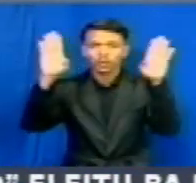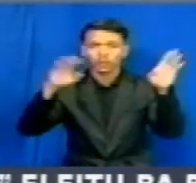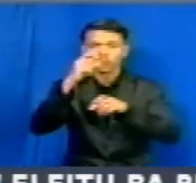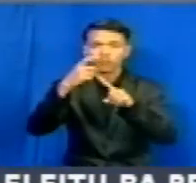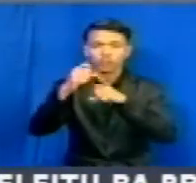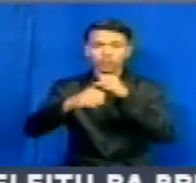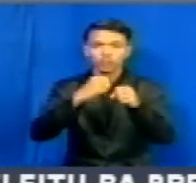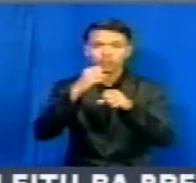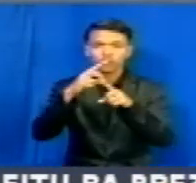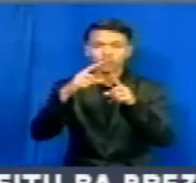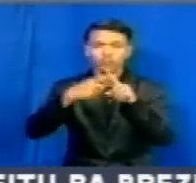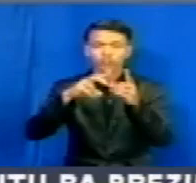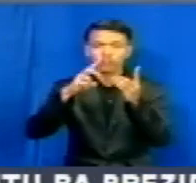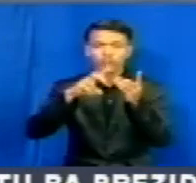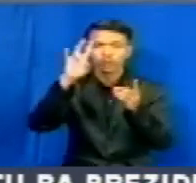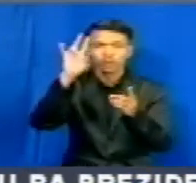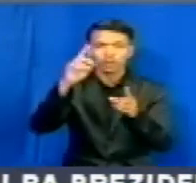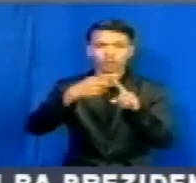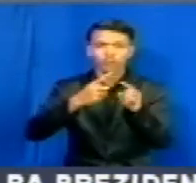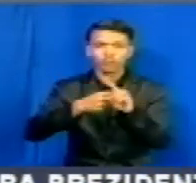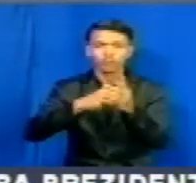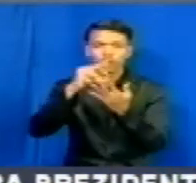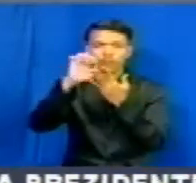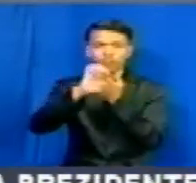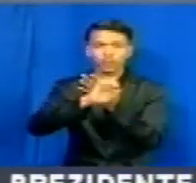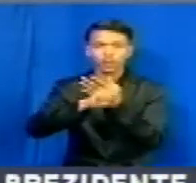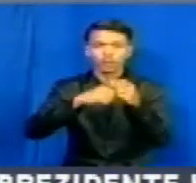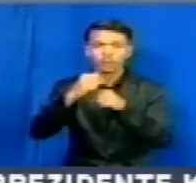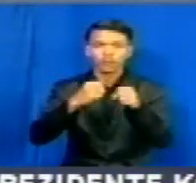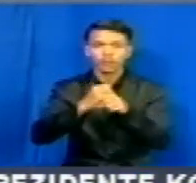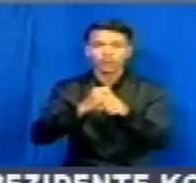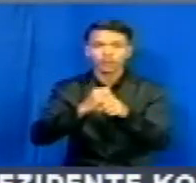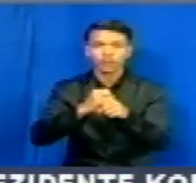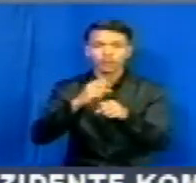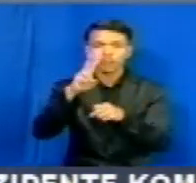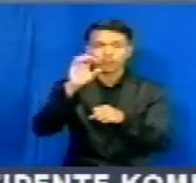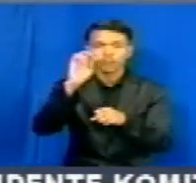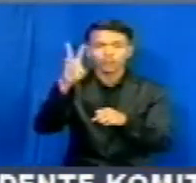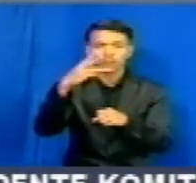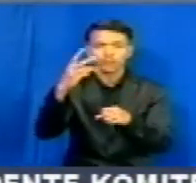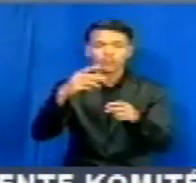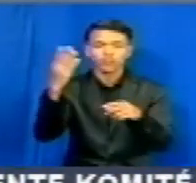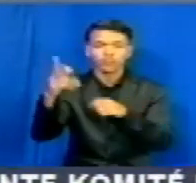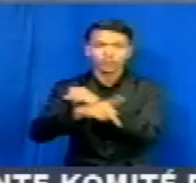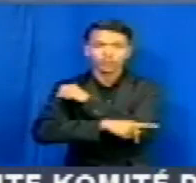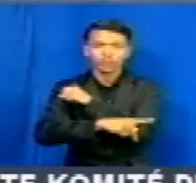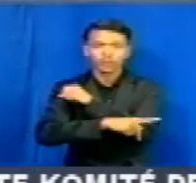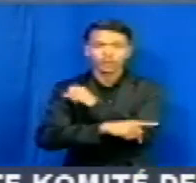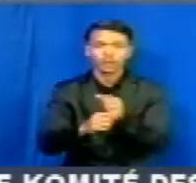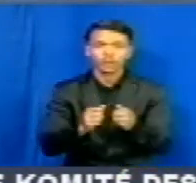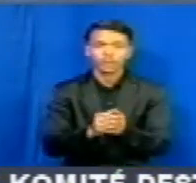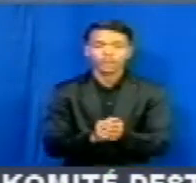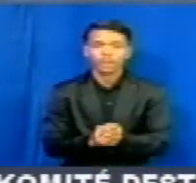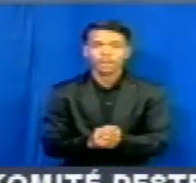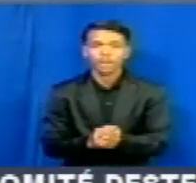fulang maio, tinang rihung rua sanulu resin hitu. E a cidade, Figueira da Voz, Portugal, nebe construi husa empresa Atlantic Eagle